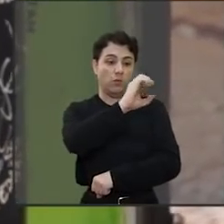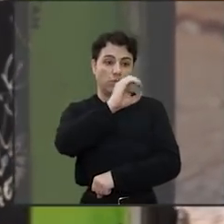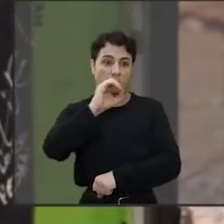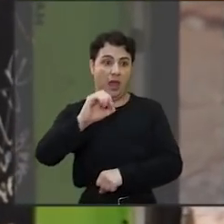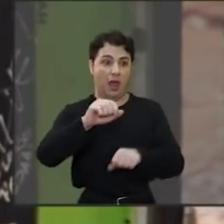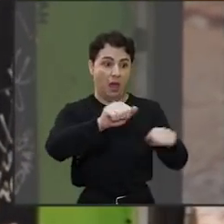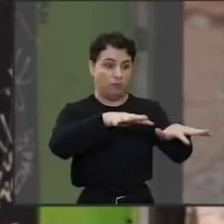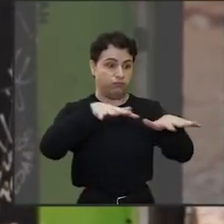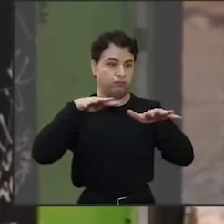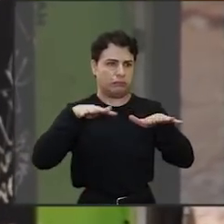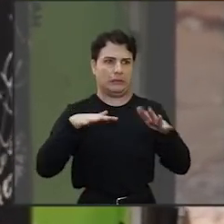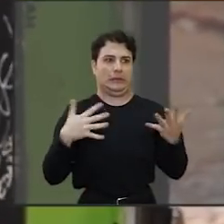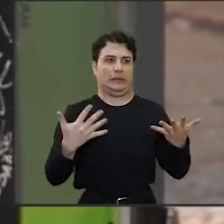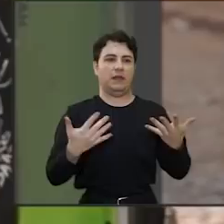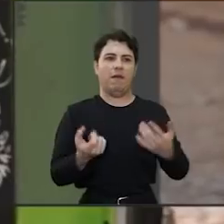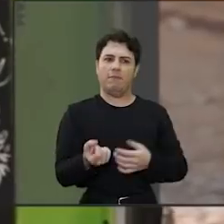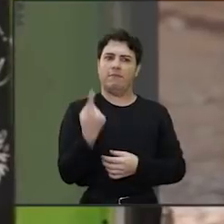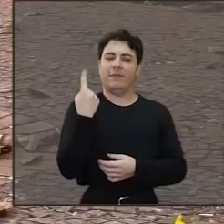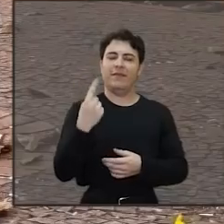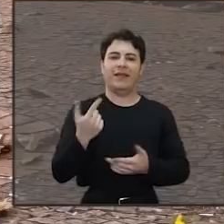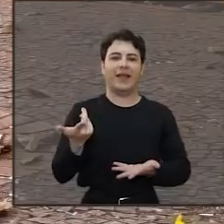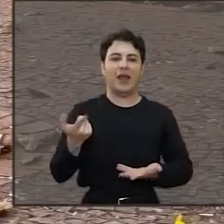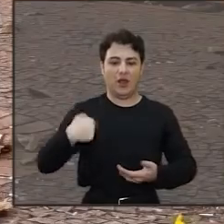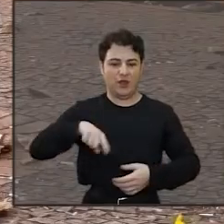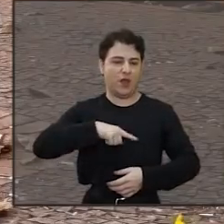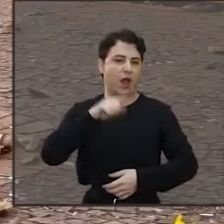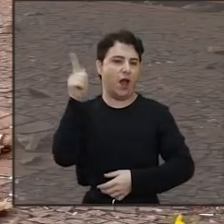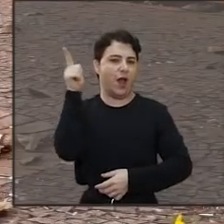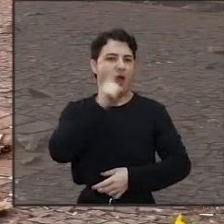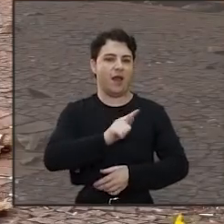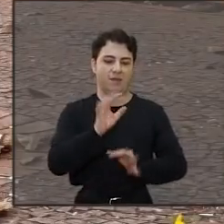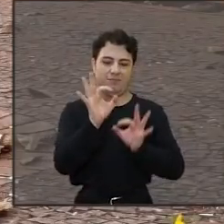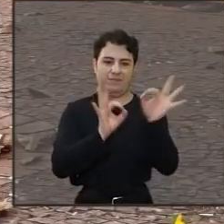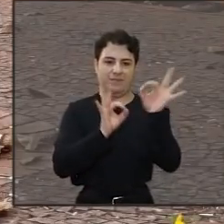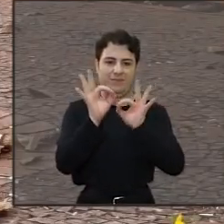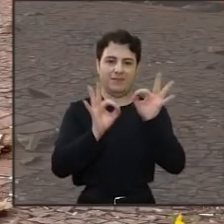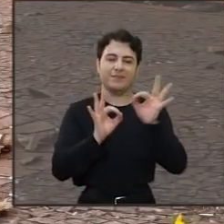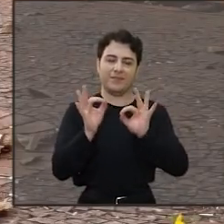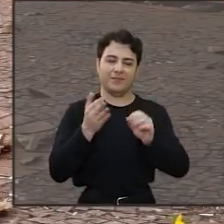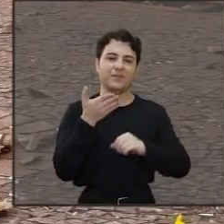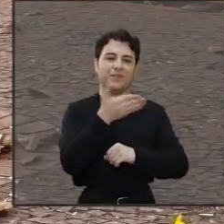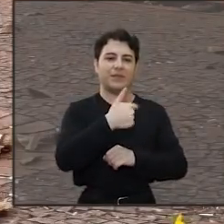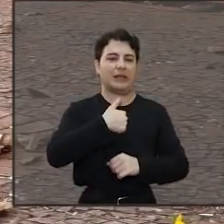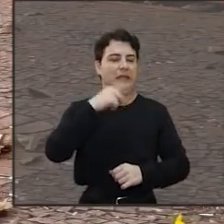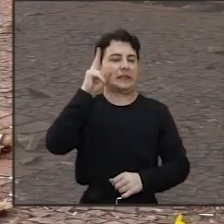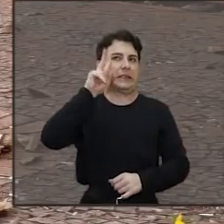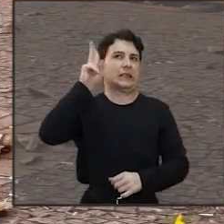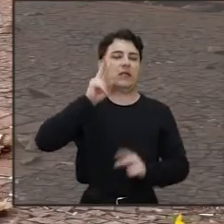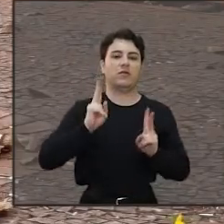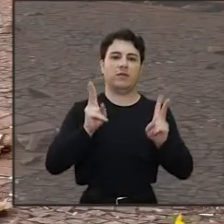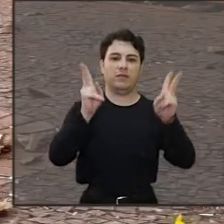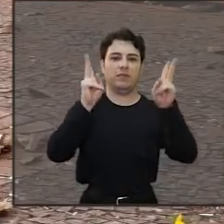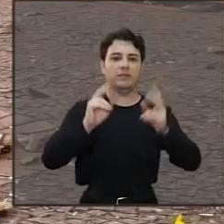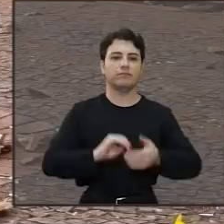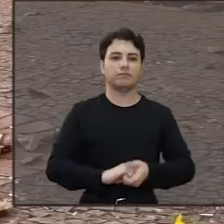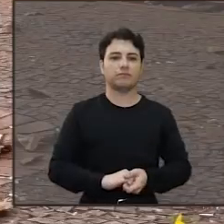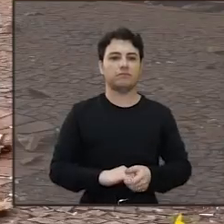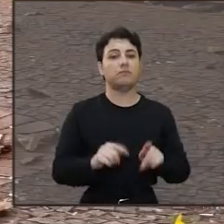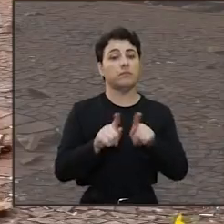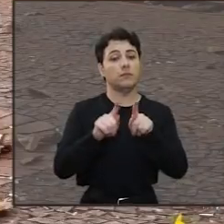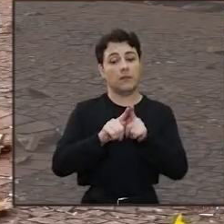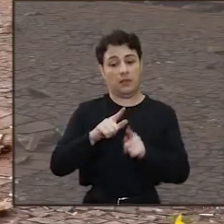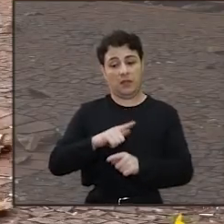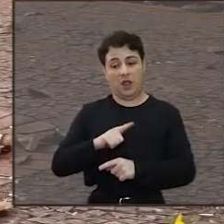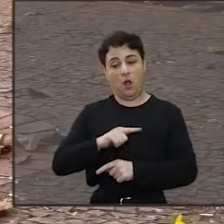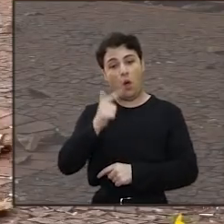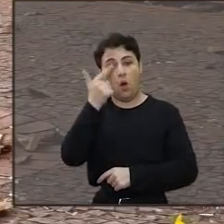pessoas gritando, sabe? Tipo, não é normal isso. E a gente conseguiu isso com esse projeto da No Hands. É uma coisa que eu nunca vou esquecer na minha vida, com